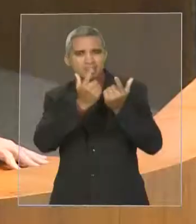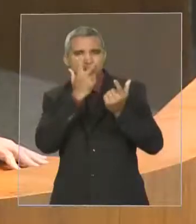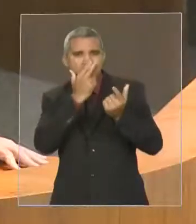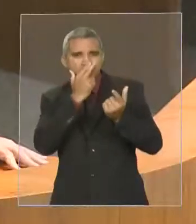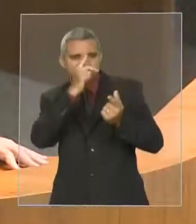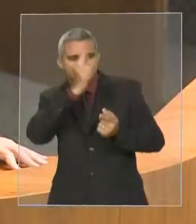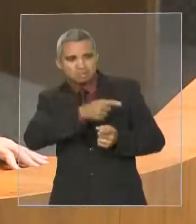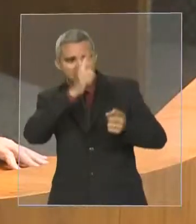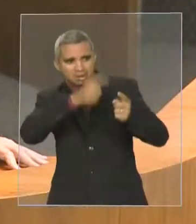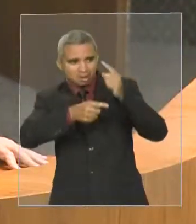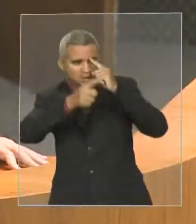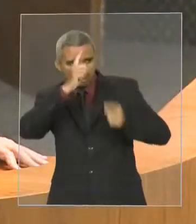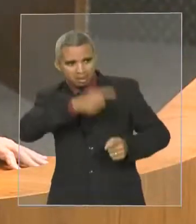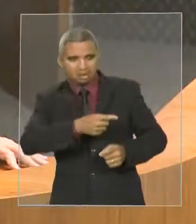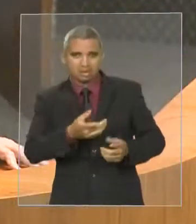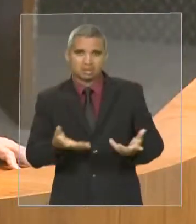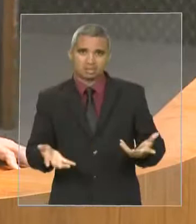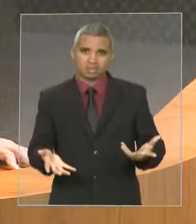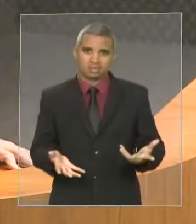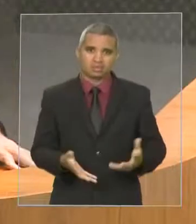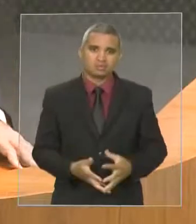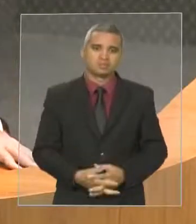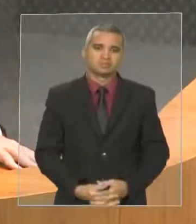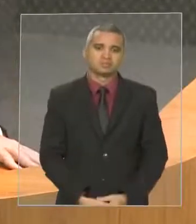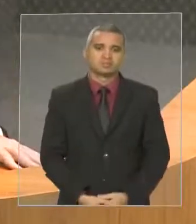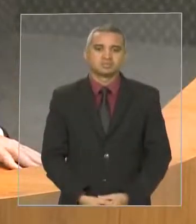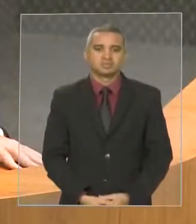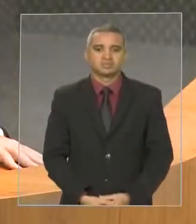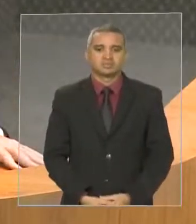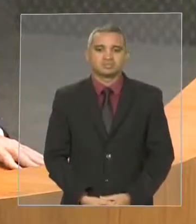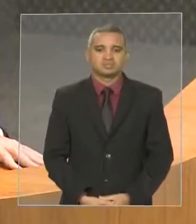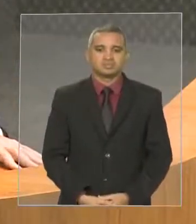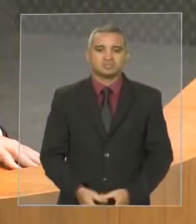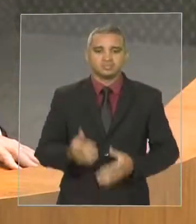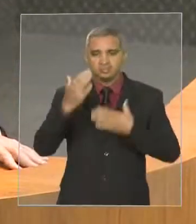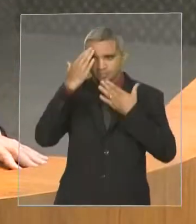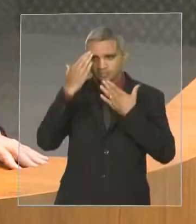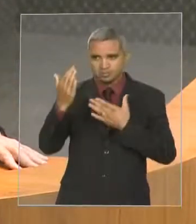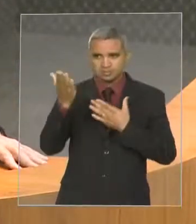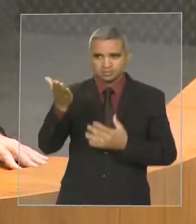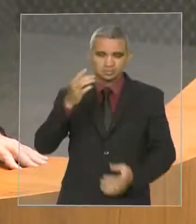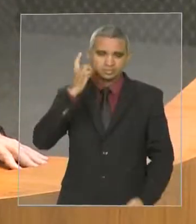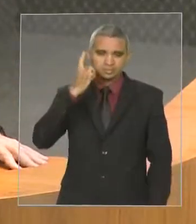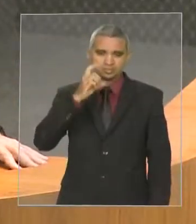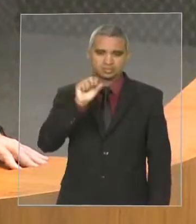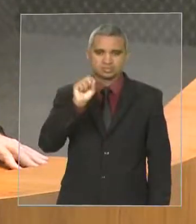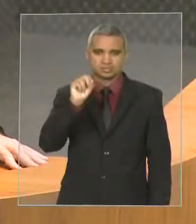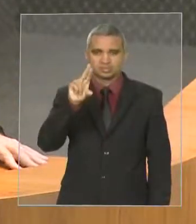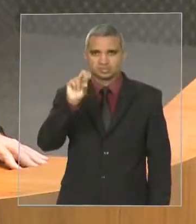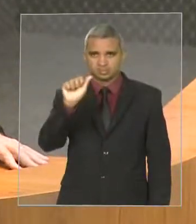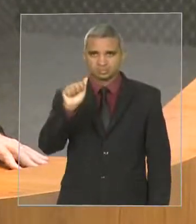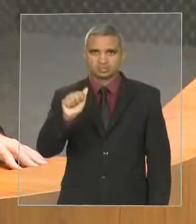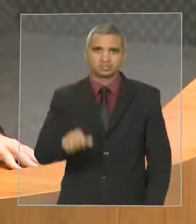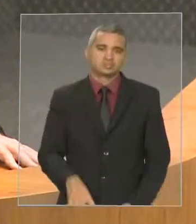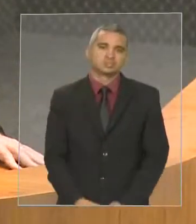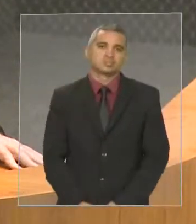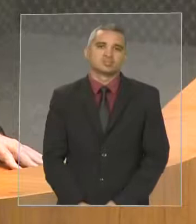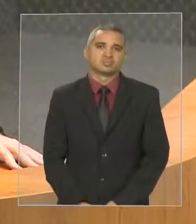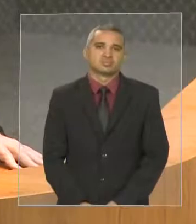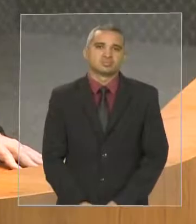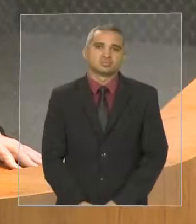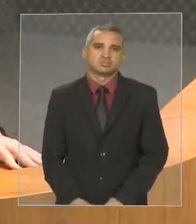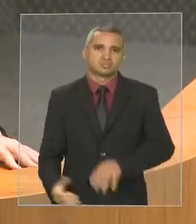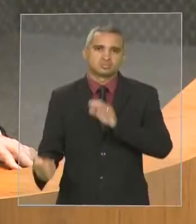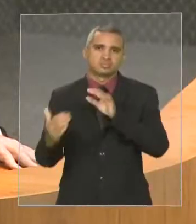Eu agradeço ao deputado Souza Neto. E, de fato, a medida provisória é uma distorção. Eu